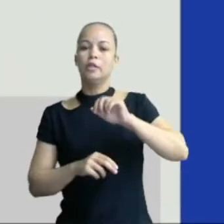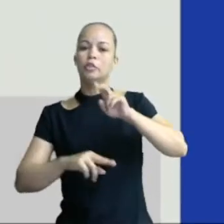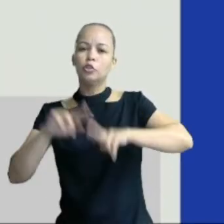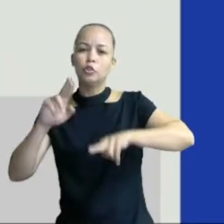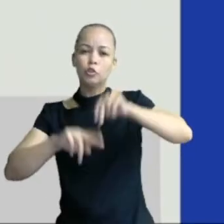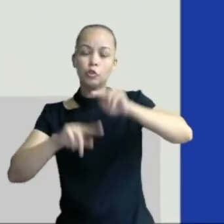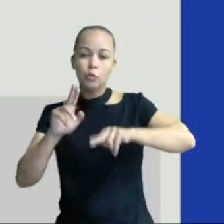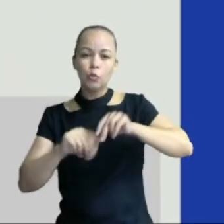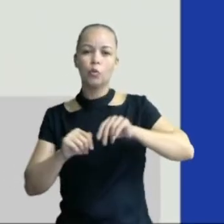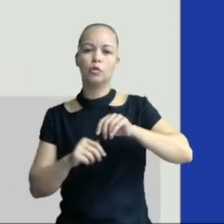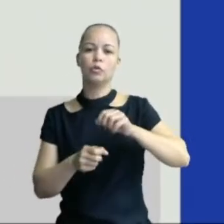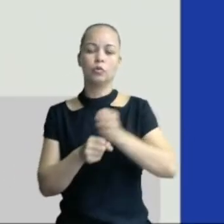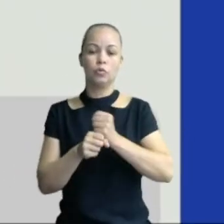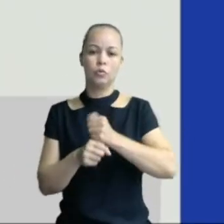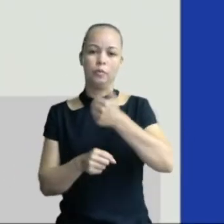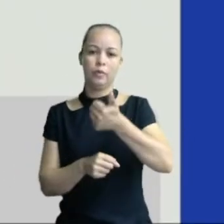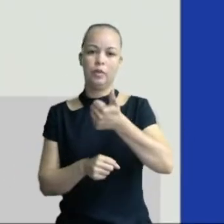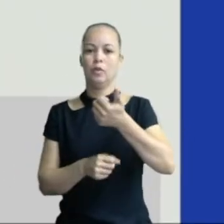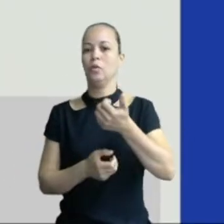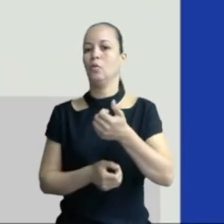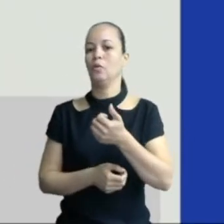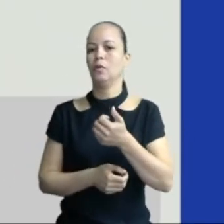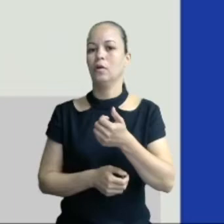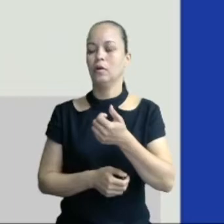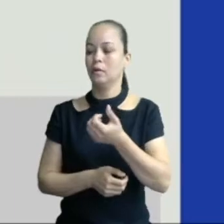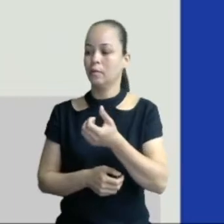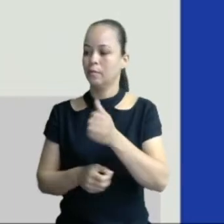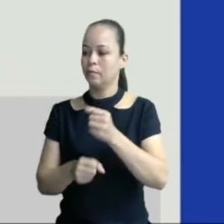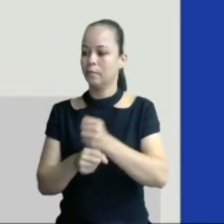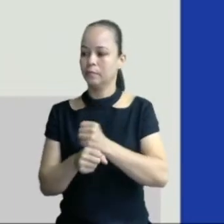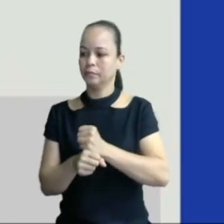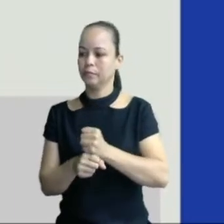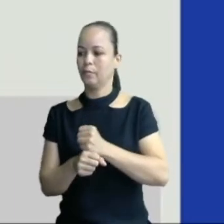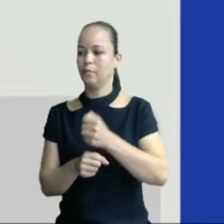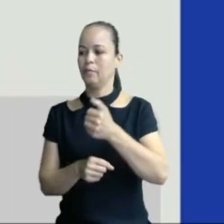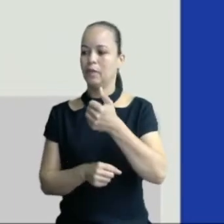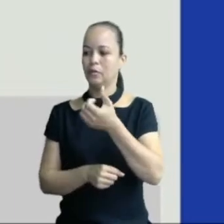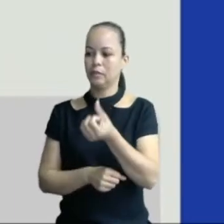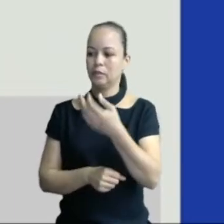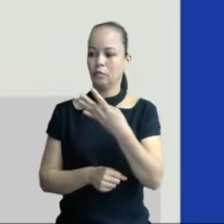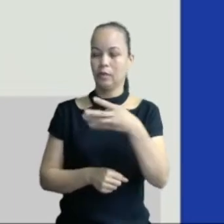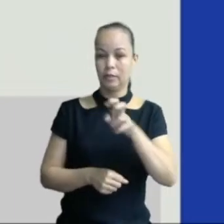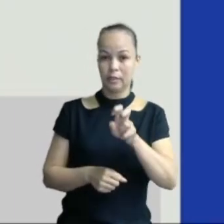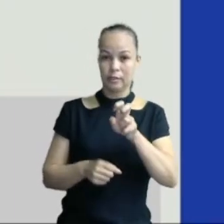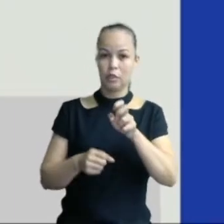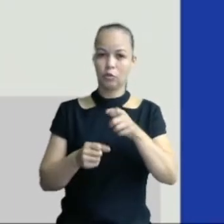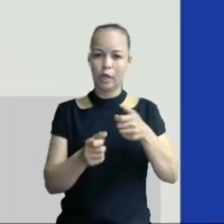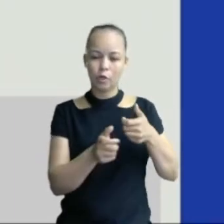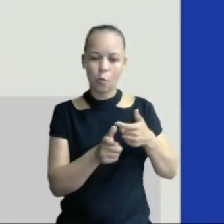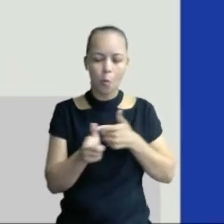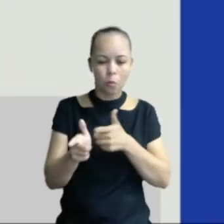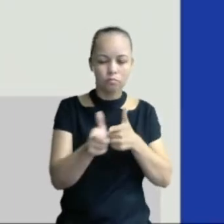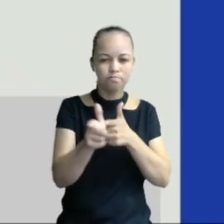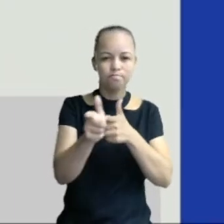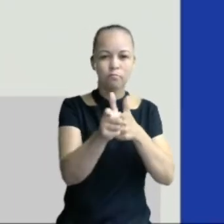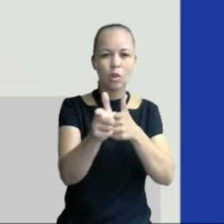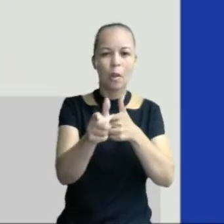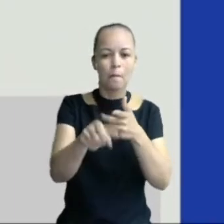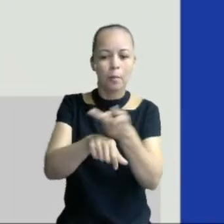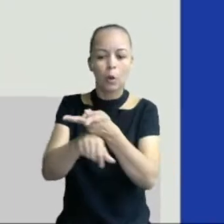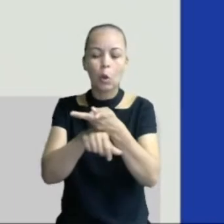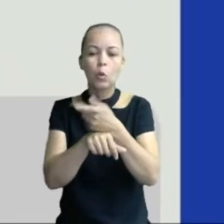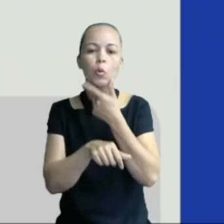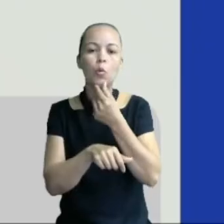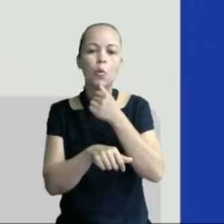1645, os holandeses armaram-se e saíram em perseguição a João Fernandes Vieira. Partindo lá do